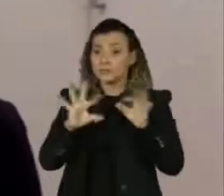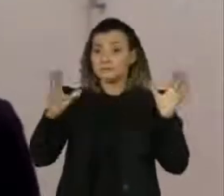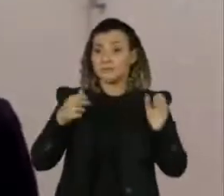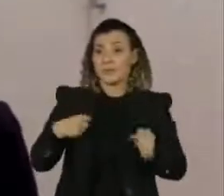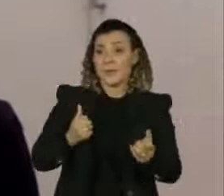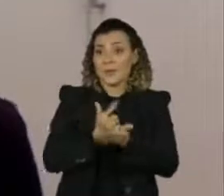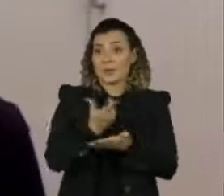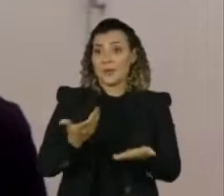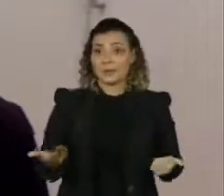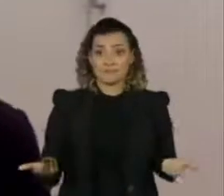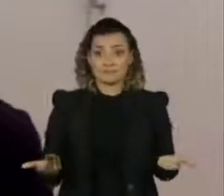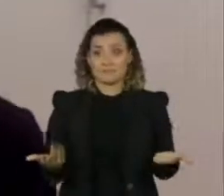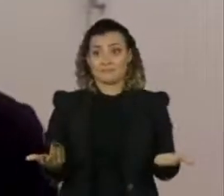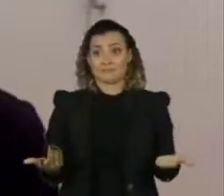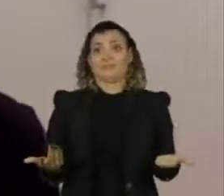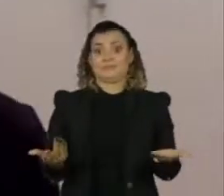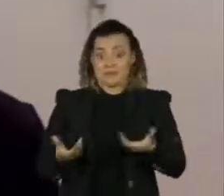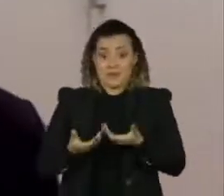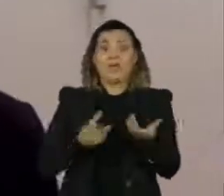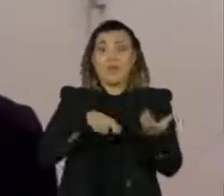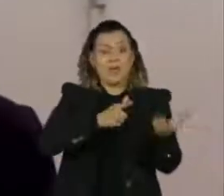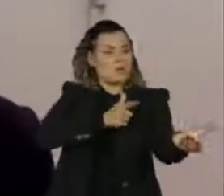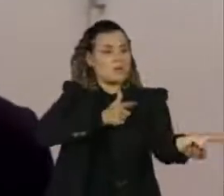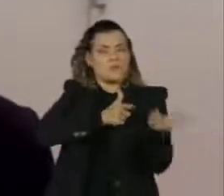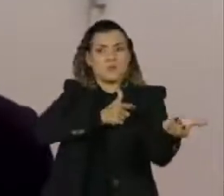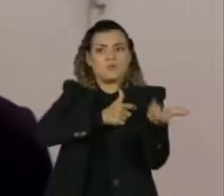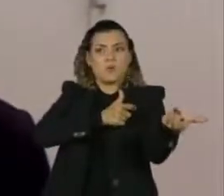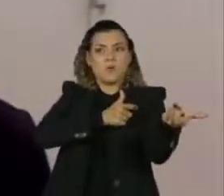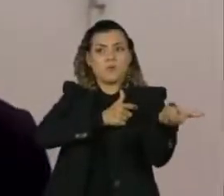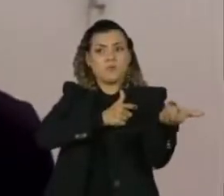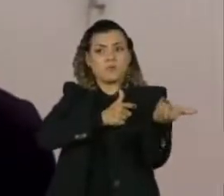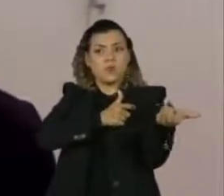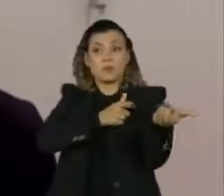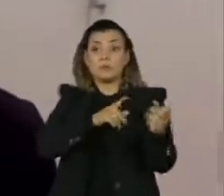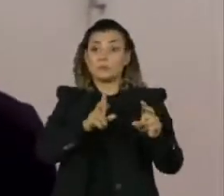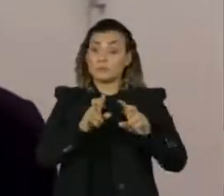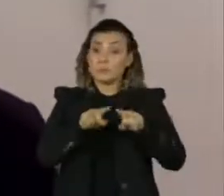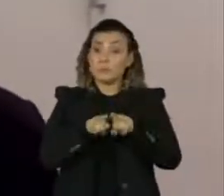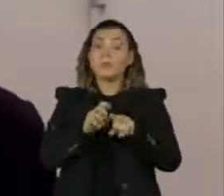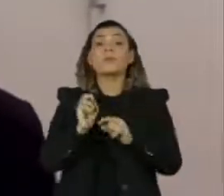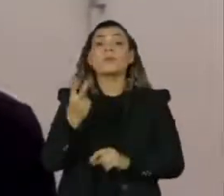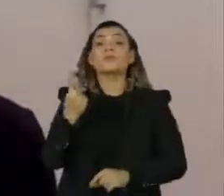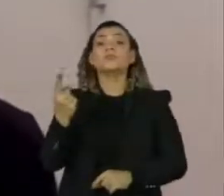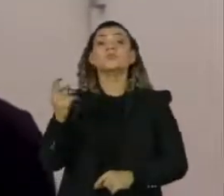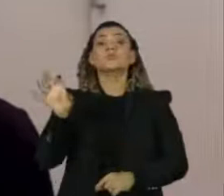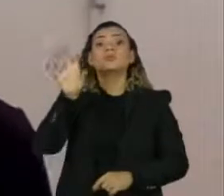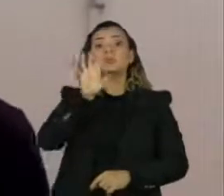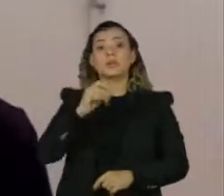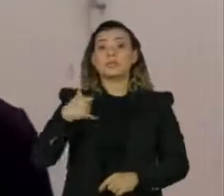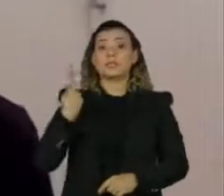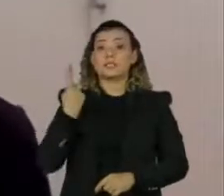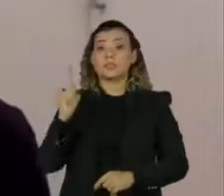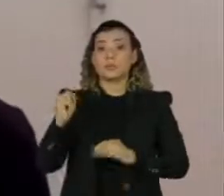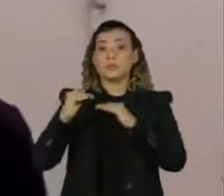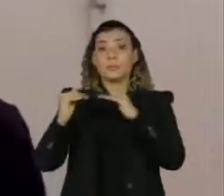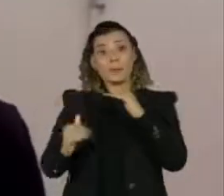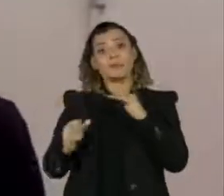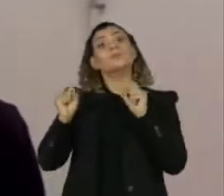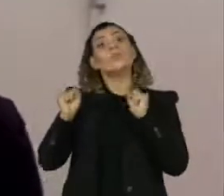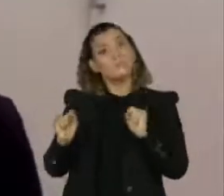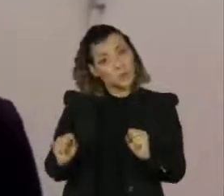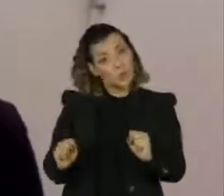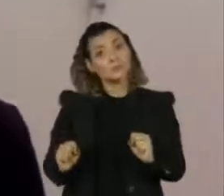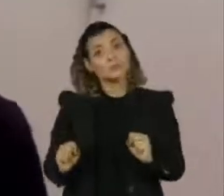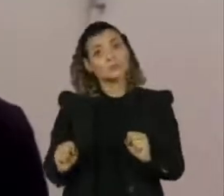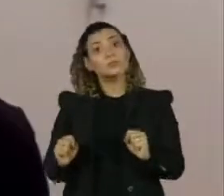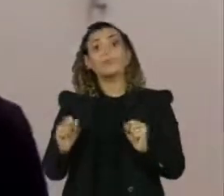né? uma arma longa. 29 estados americanos permitem que um menor de 18 anos possa ter acesso, ainda que